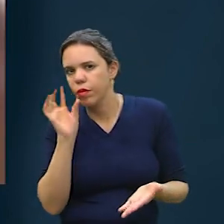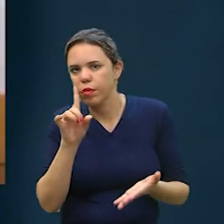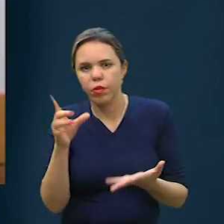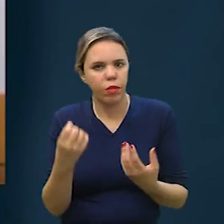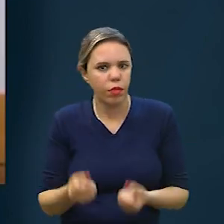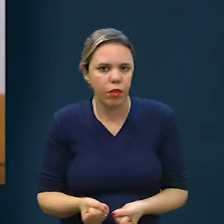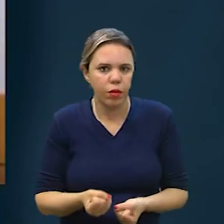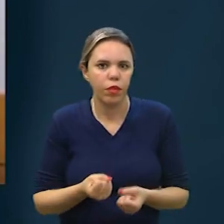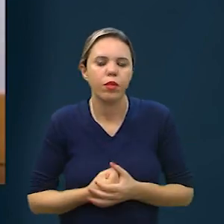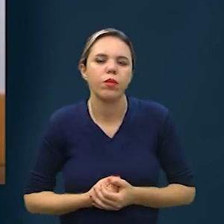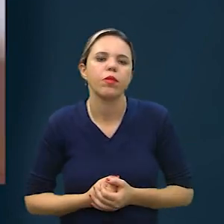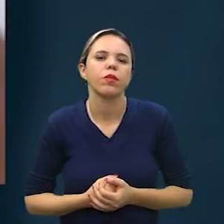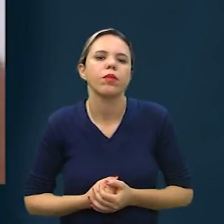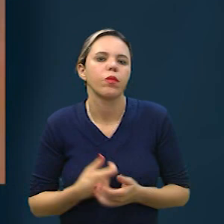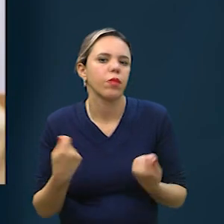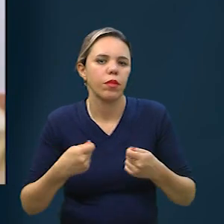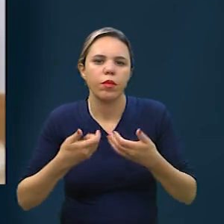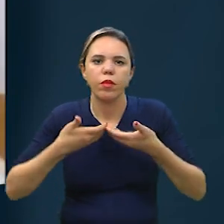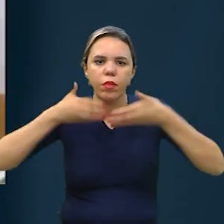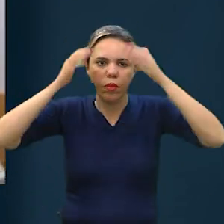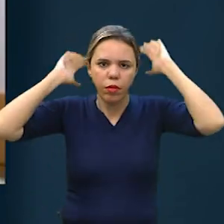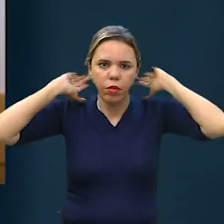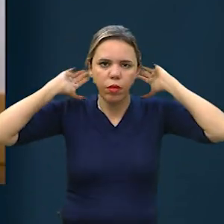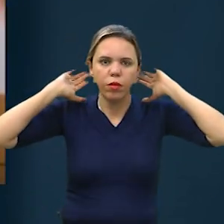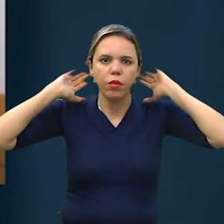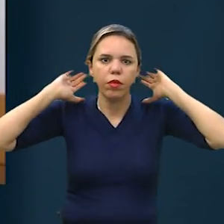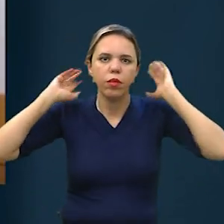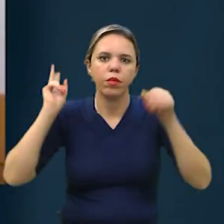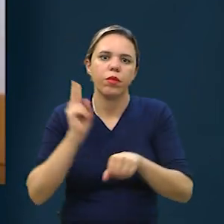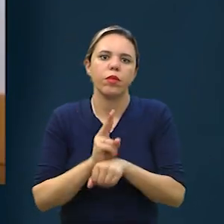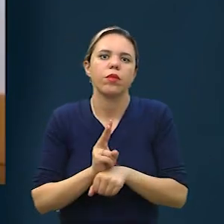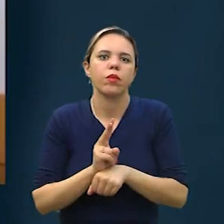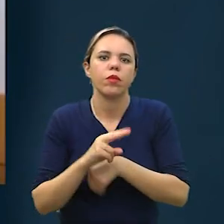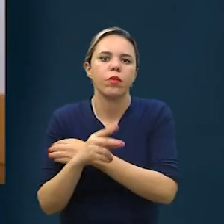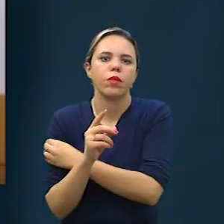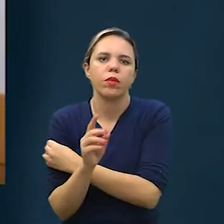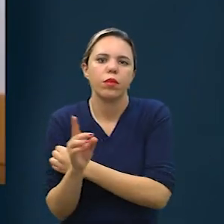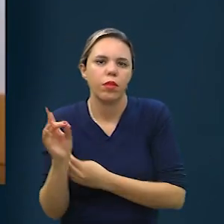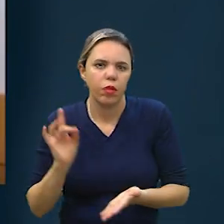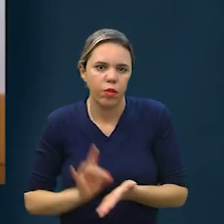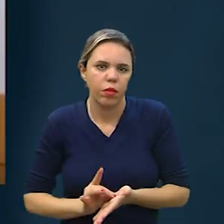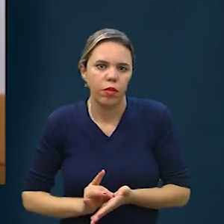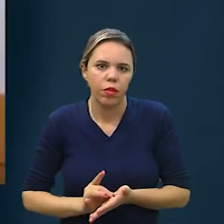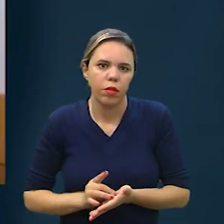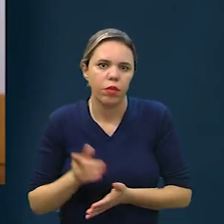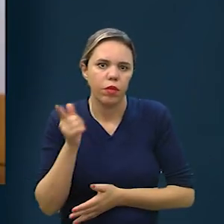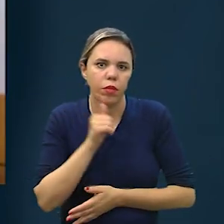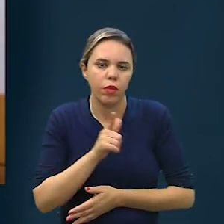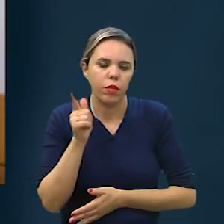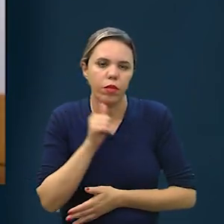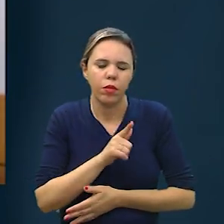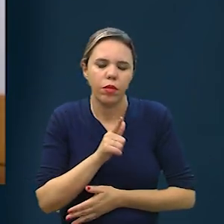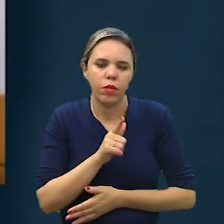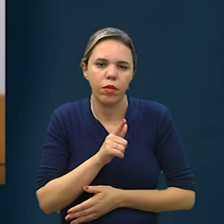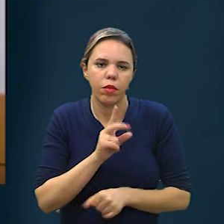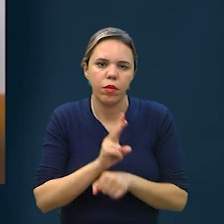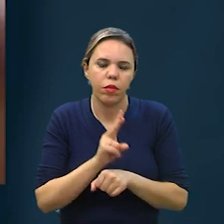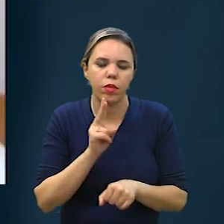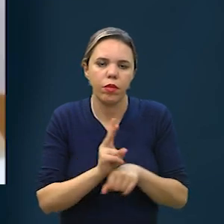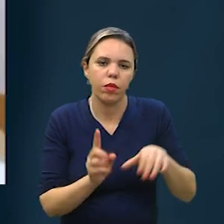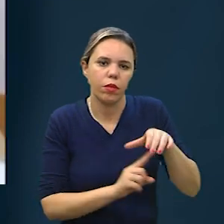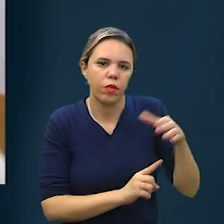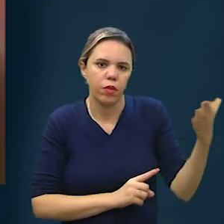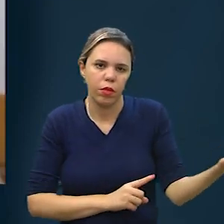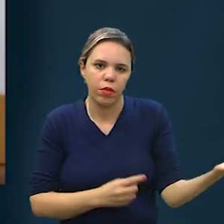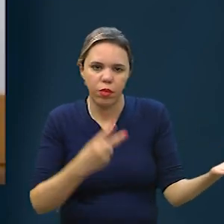coisa, não aceitar, para que não precisasse tirar essa proteção, para que realmente conseguíssemos proteger